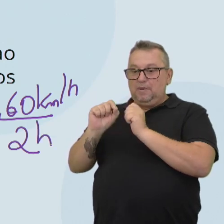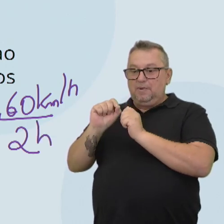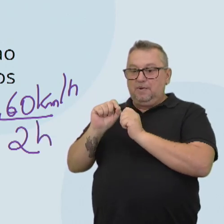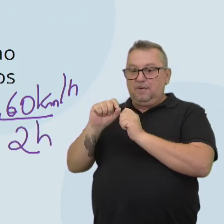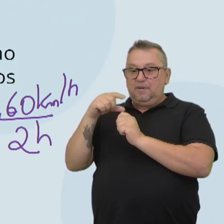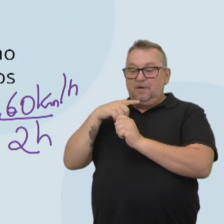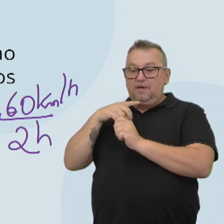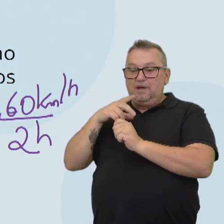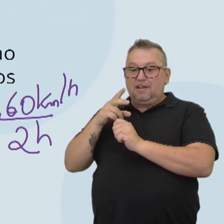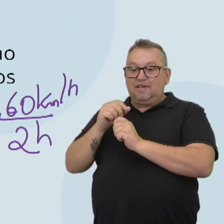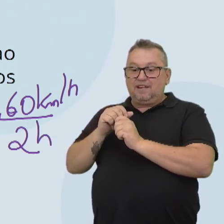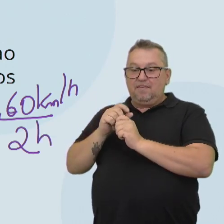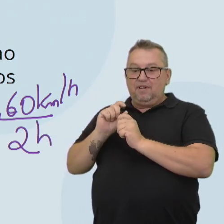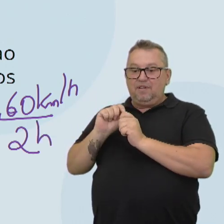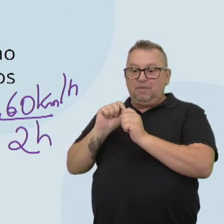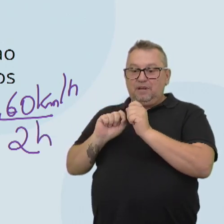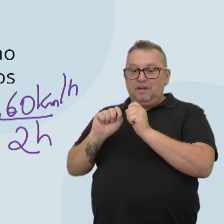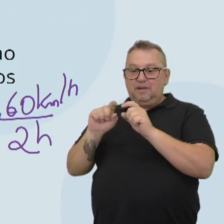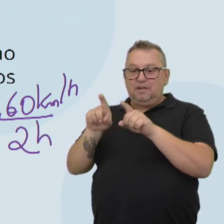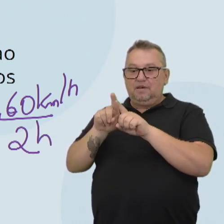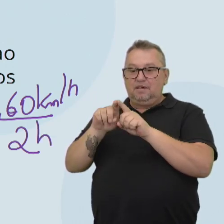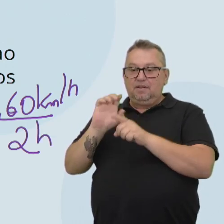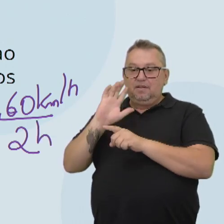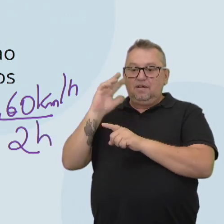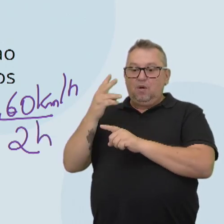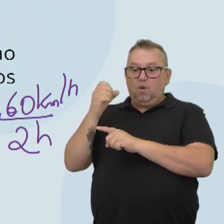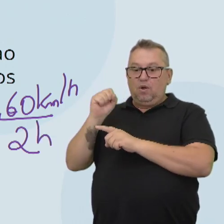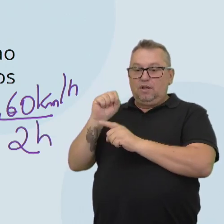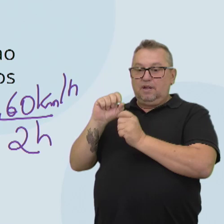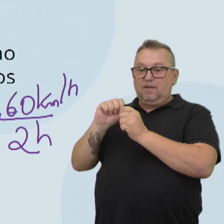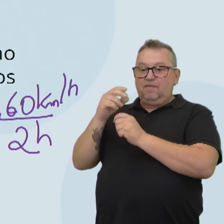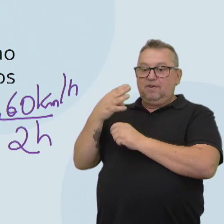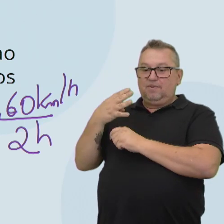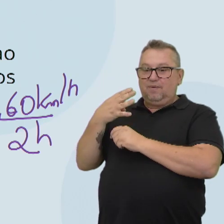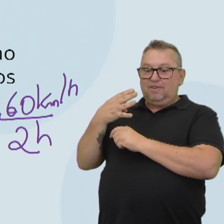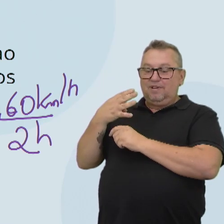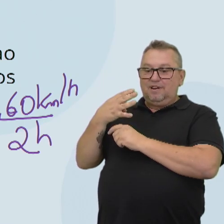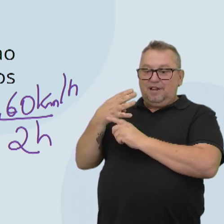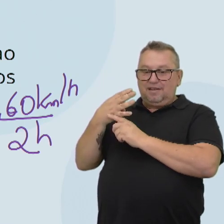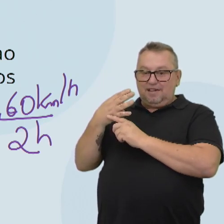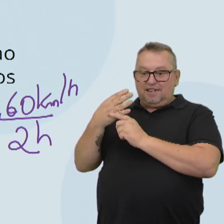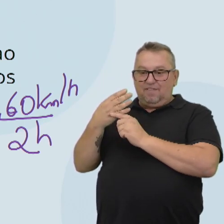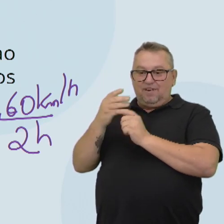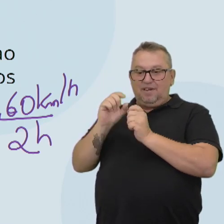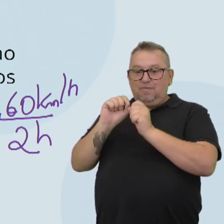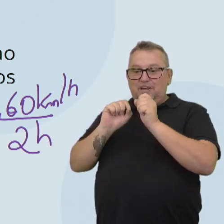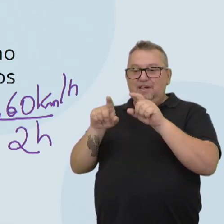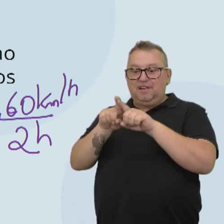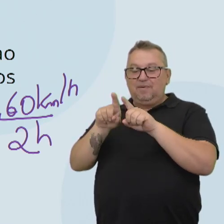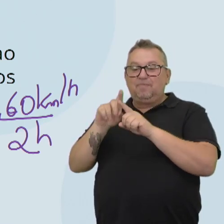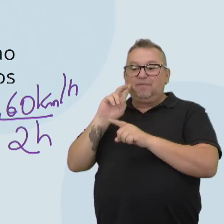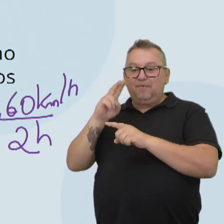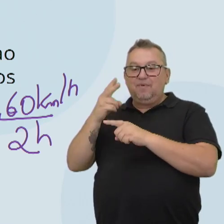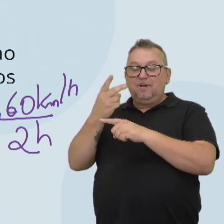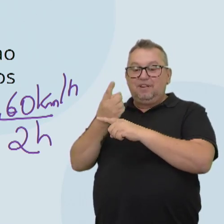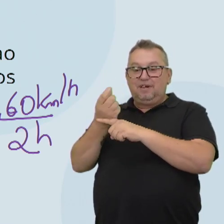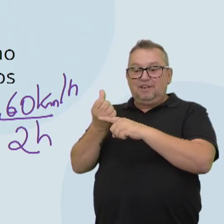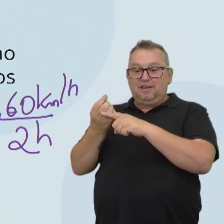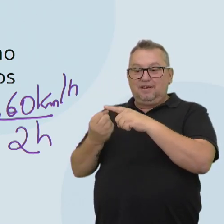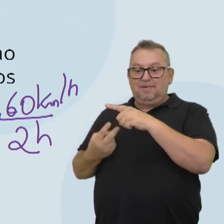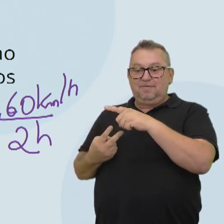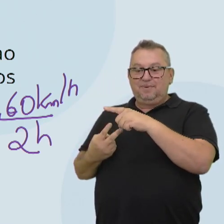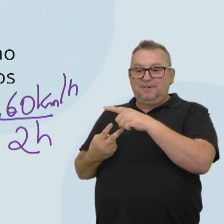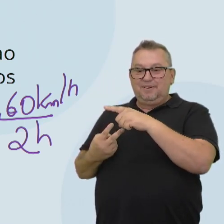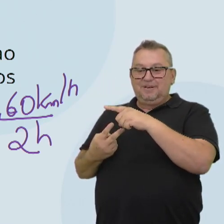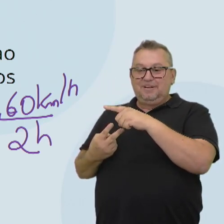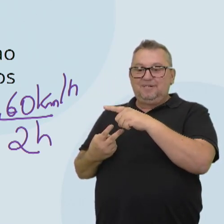ideia da constante, né, Vivi? Porque o que acontece? O 80 vezes 4 dá 320. E o 160 vezes 2 também dá o